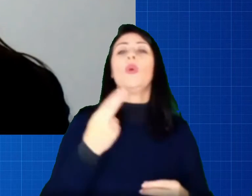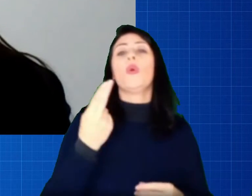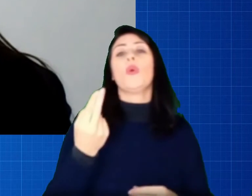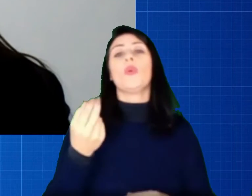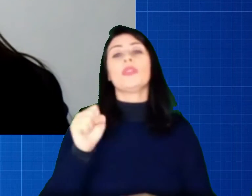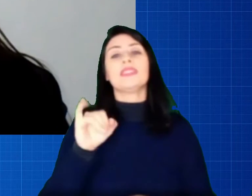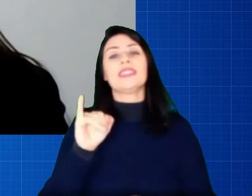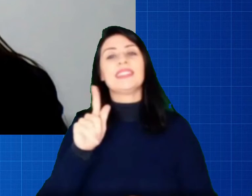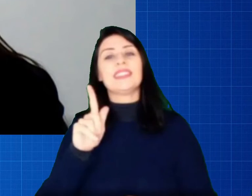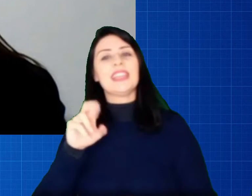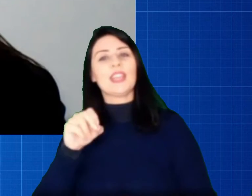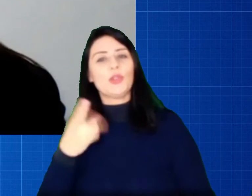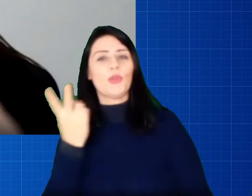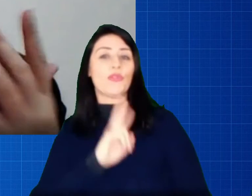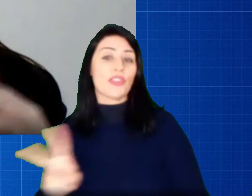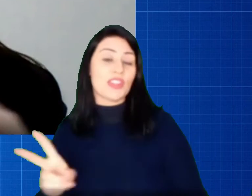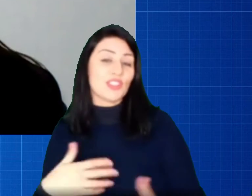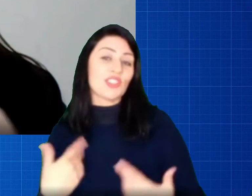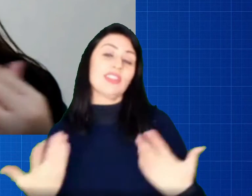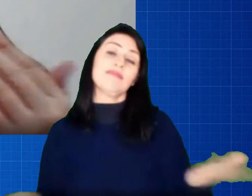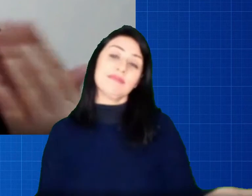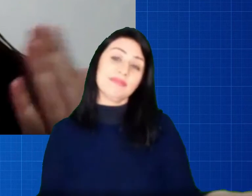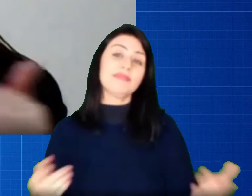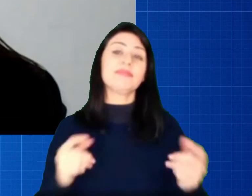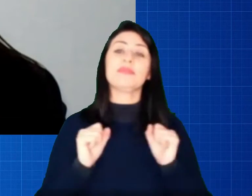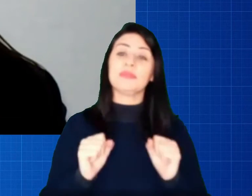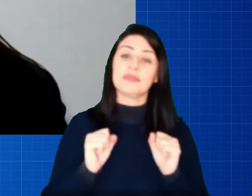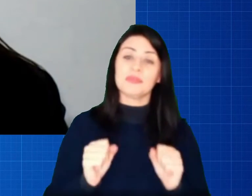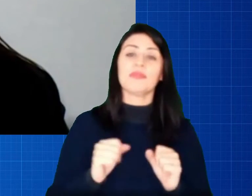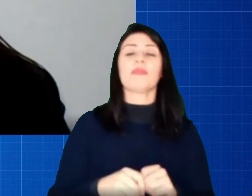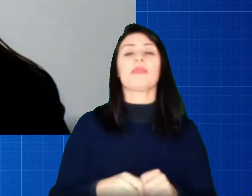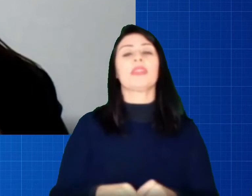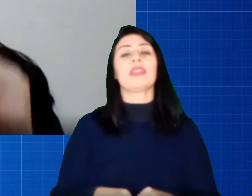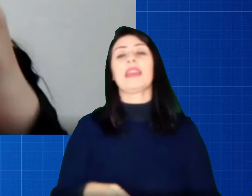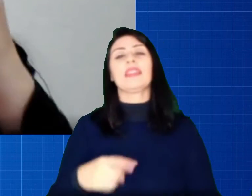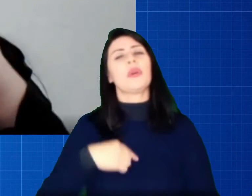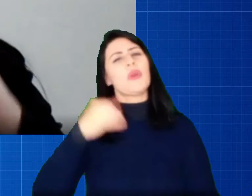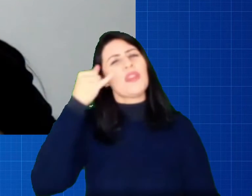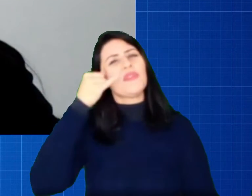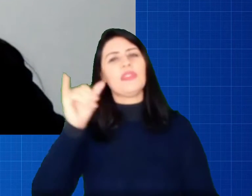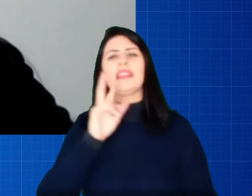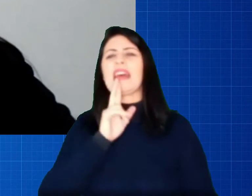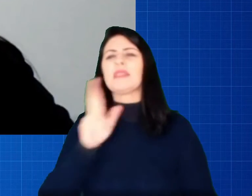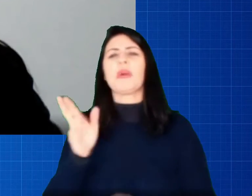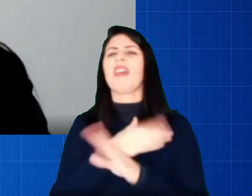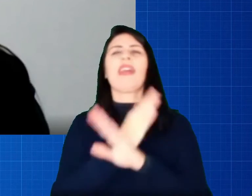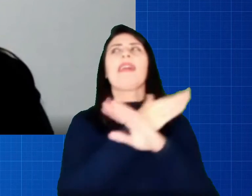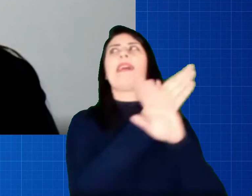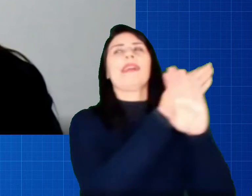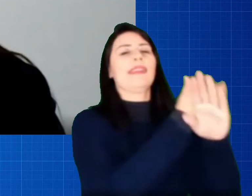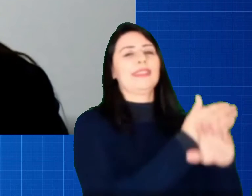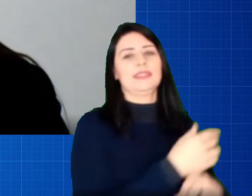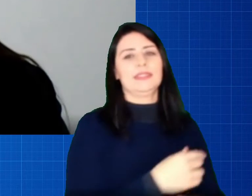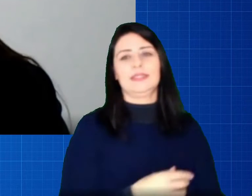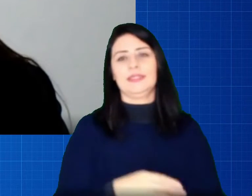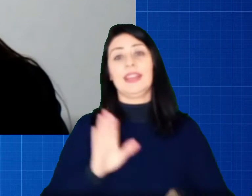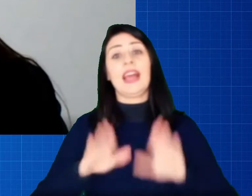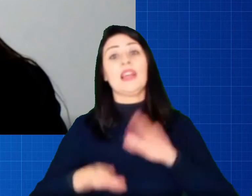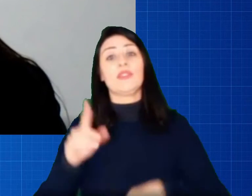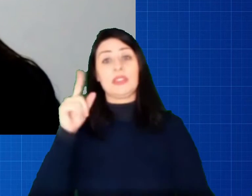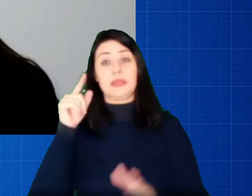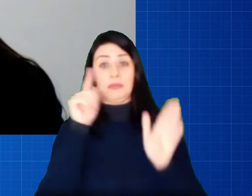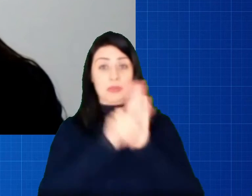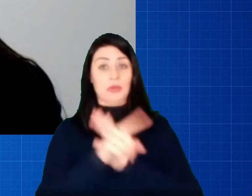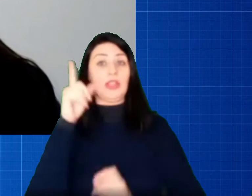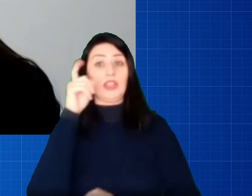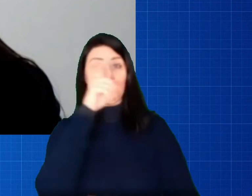outra coisa assim, o signo de virgem, enfim. E às vezes é isso mesmo, né? Elas perguntam coisas as palavras, e o interessante é assim, não fugir